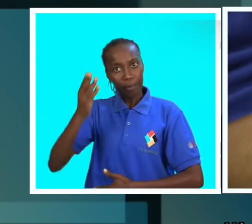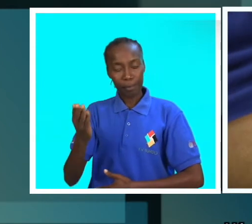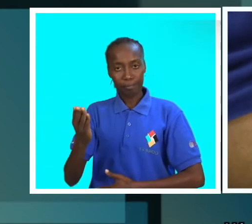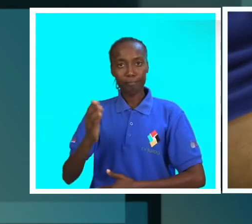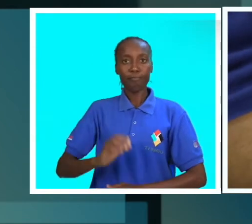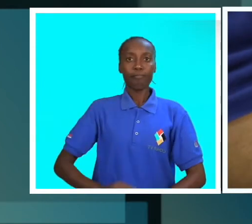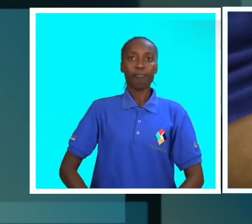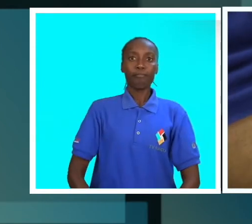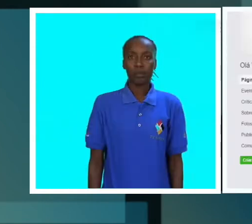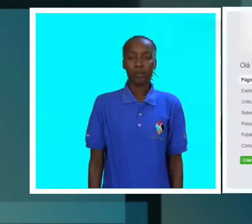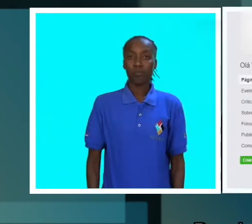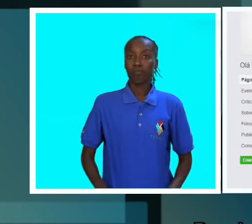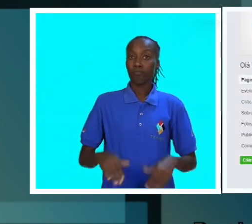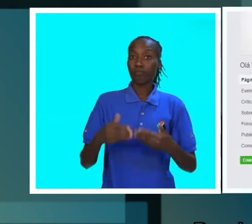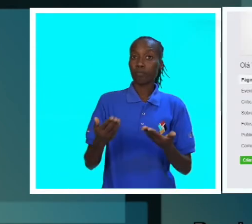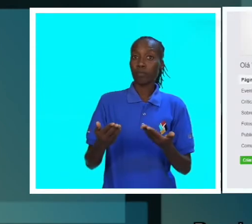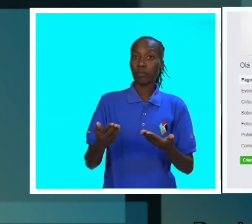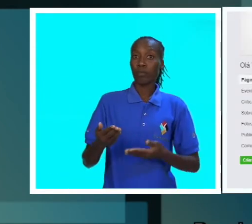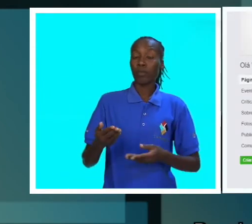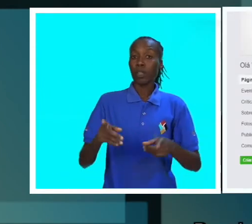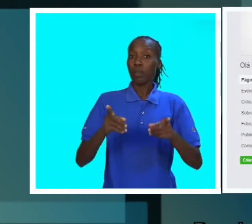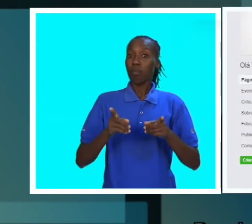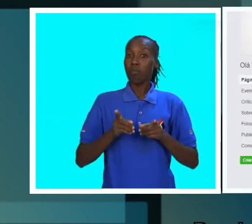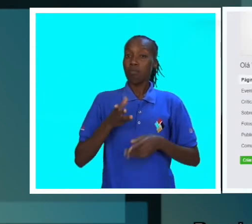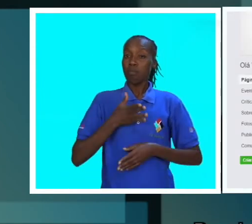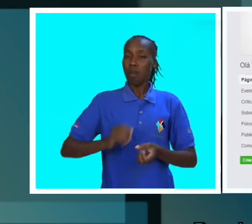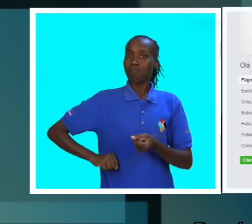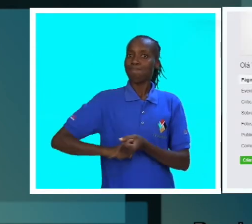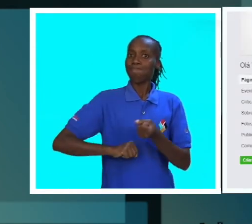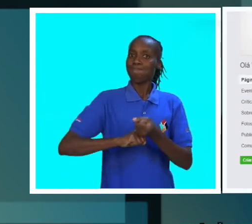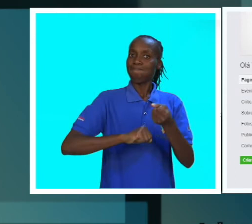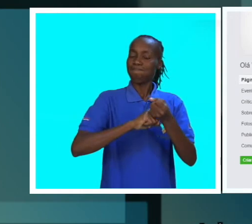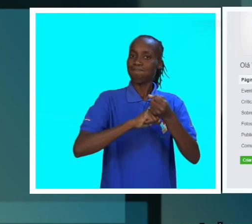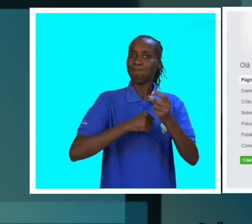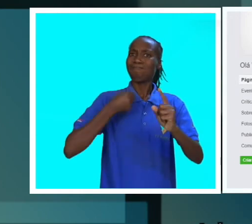doença. Para dar consistência à sua luta,